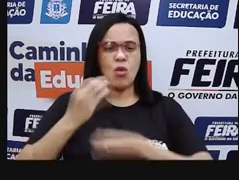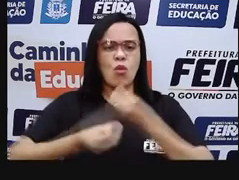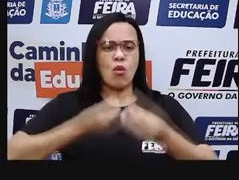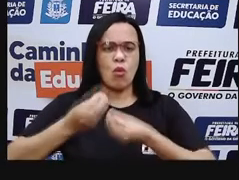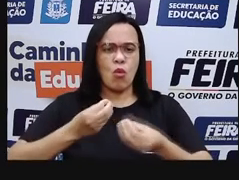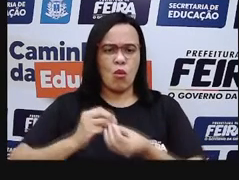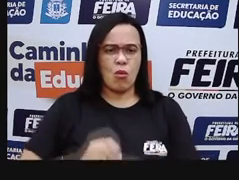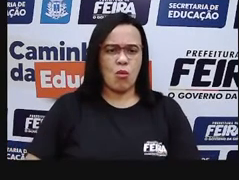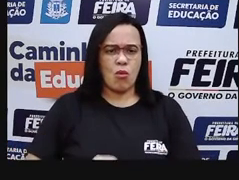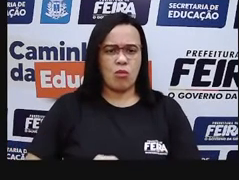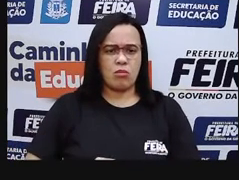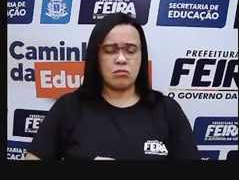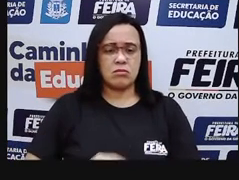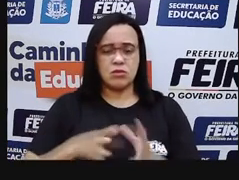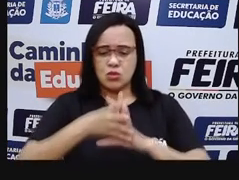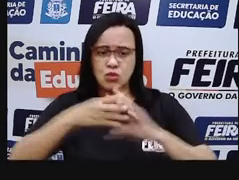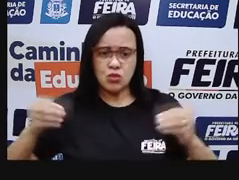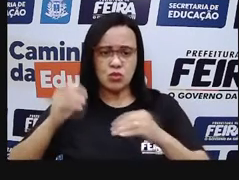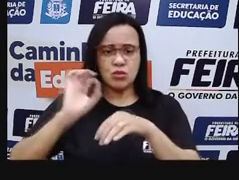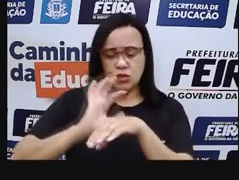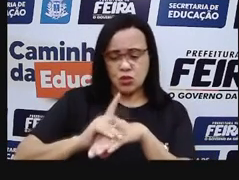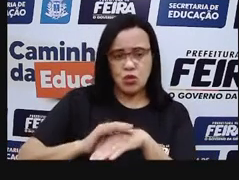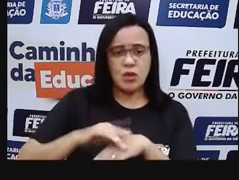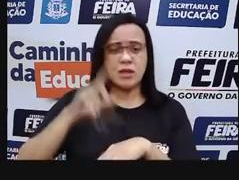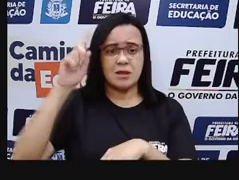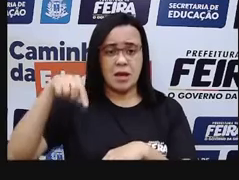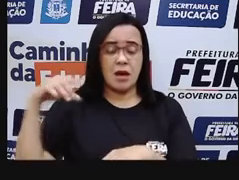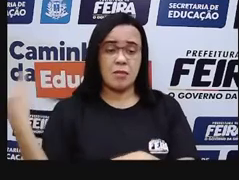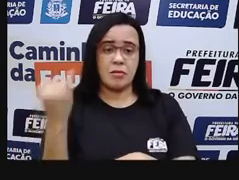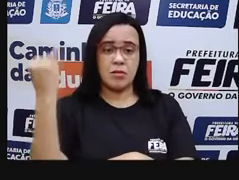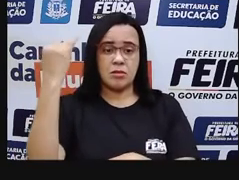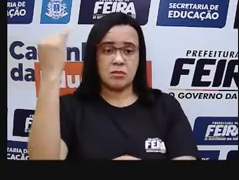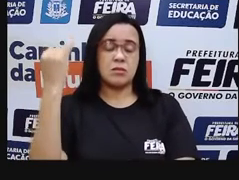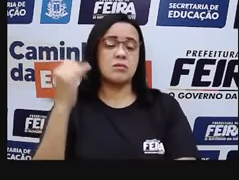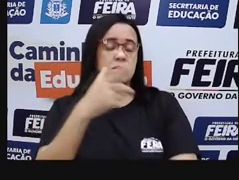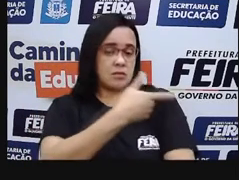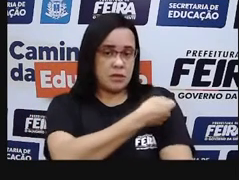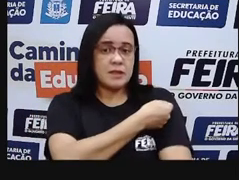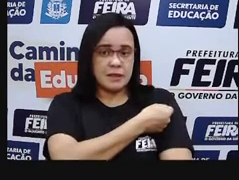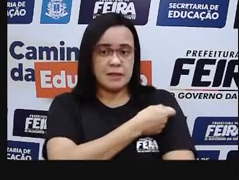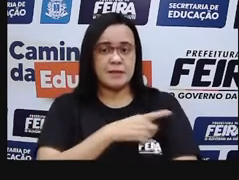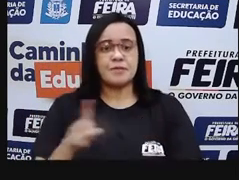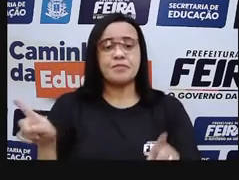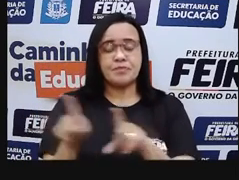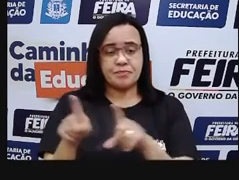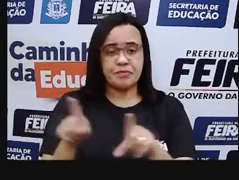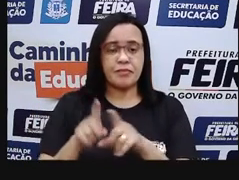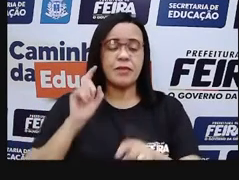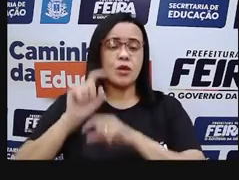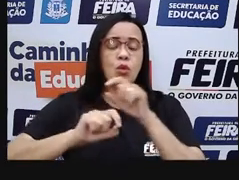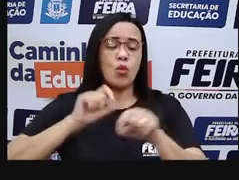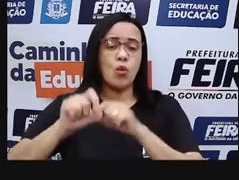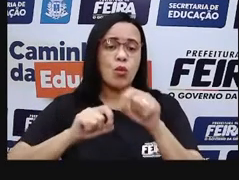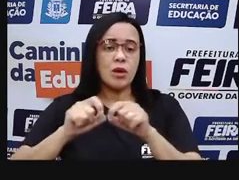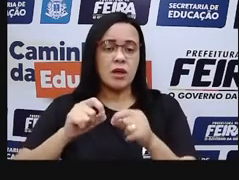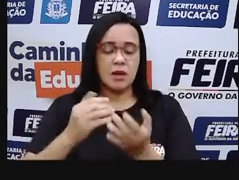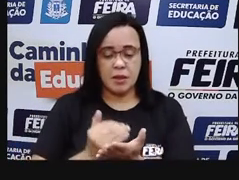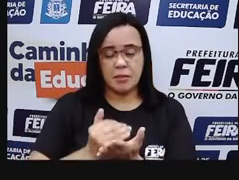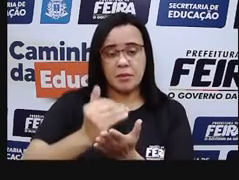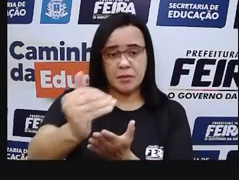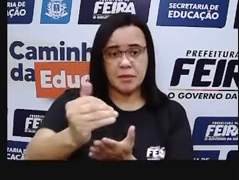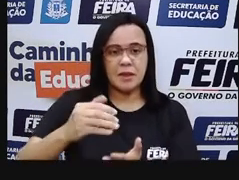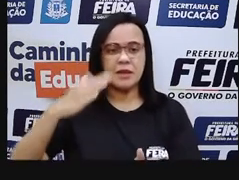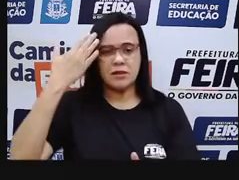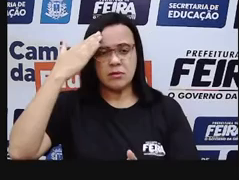propor soluções para problemas mundial da resistência de microrganismos frente ao medicamento a partir da